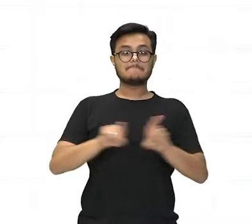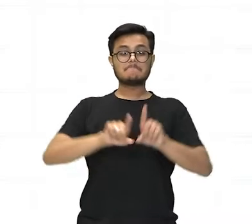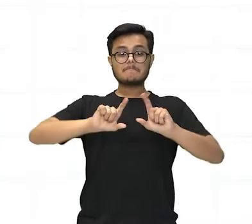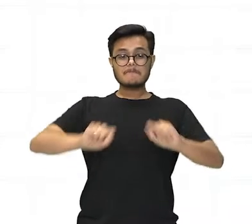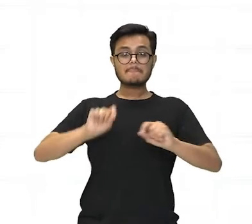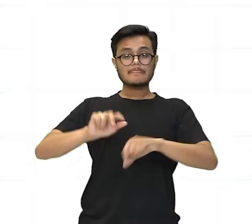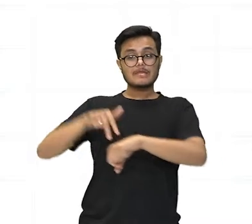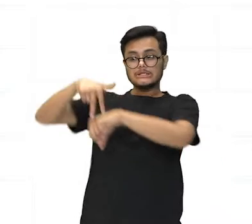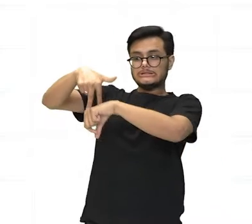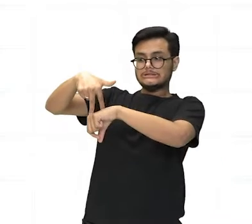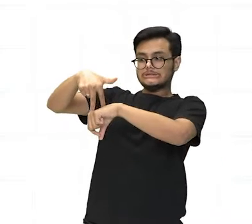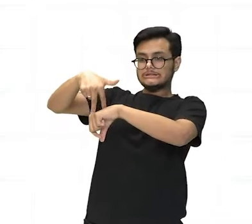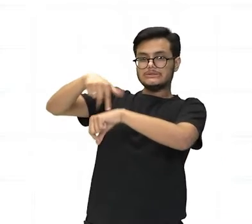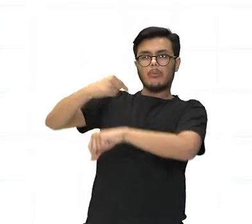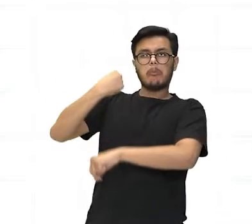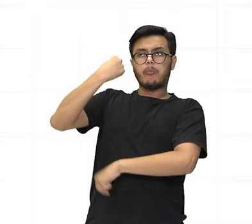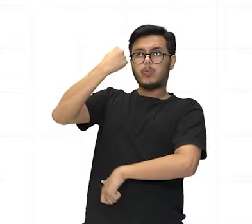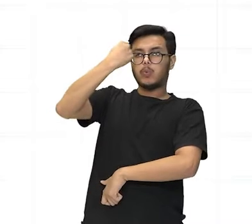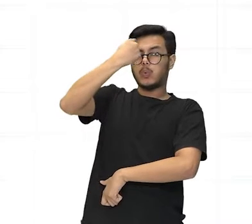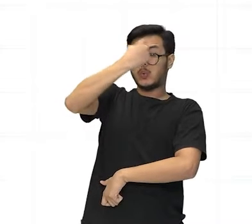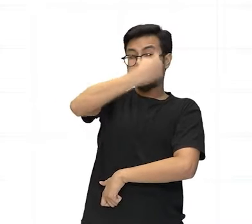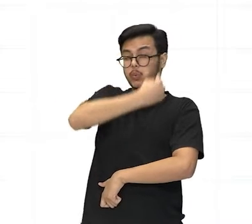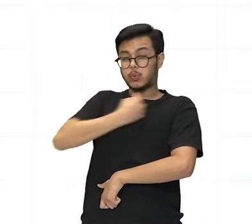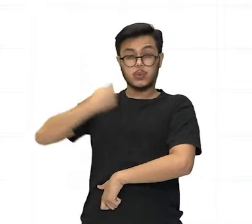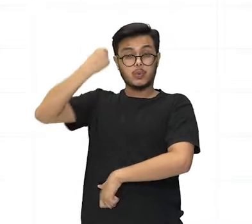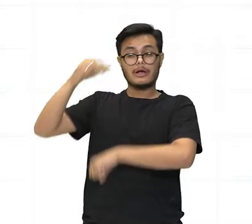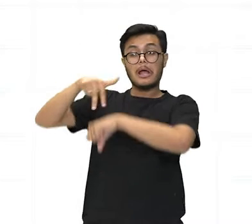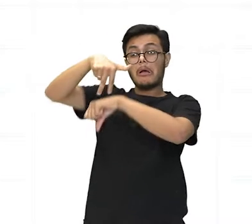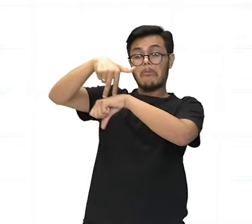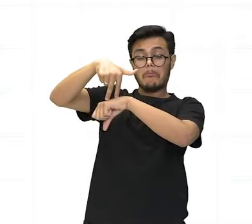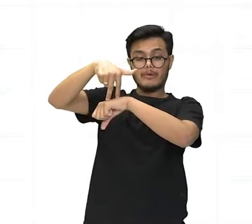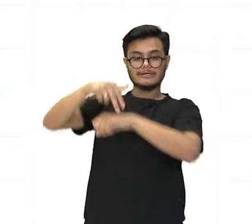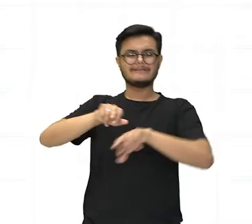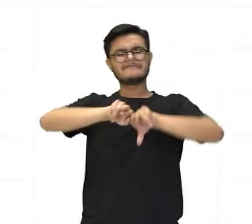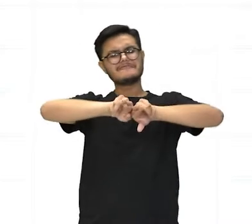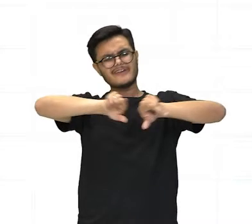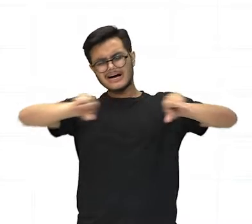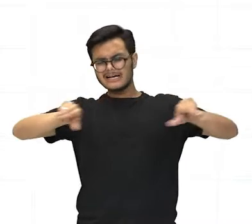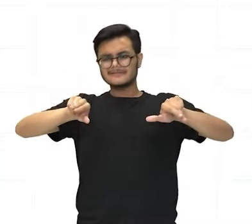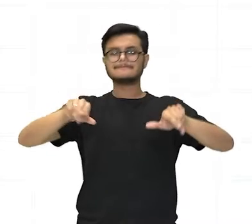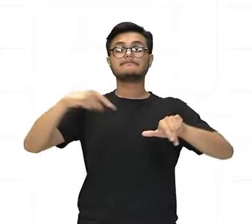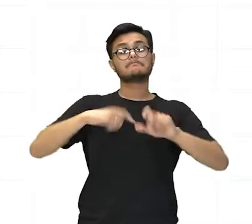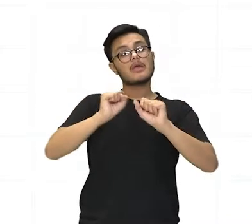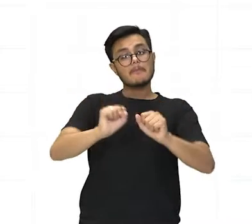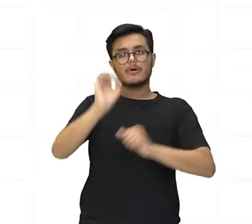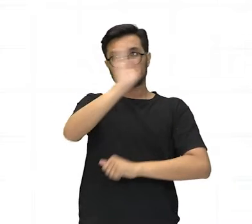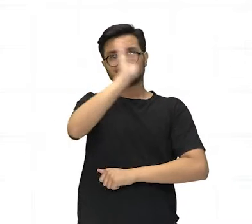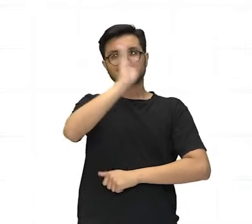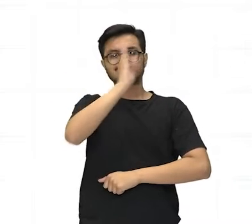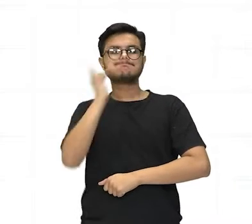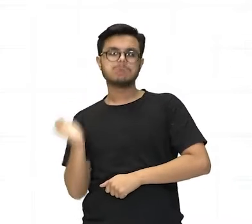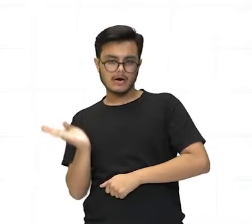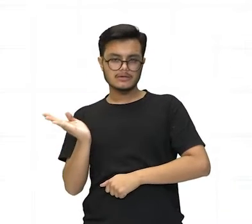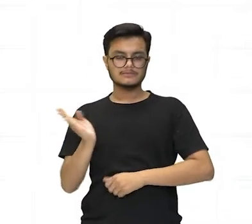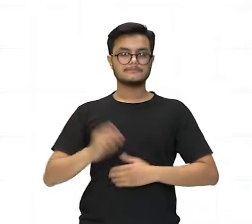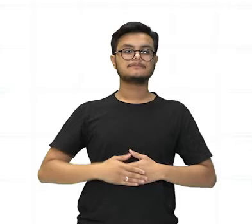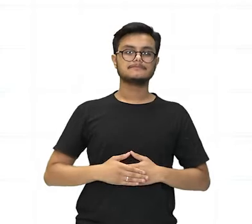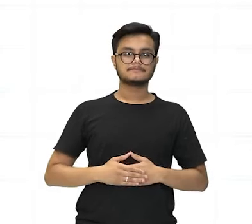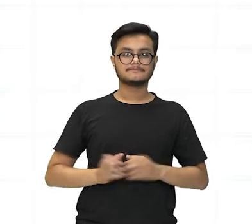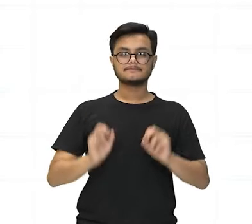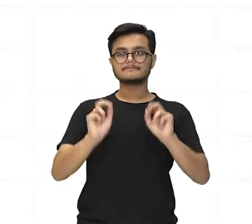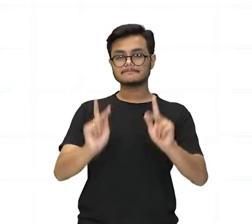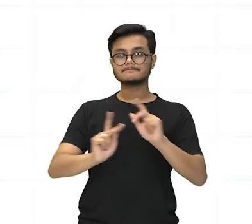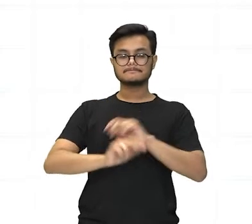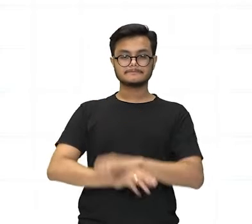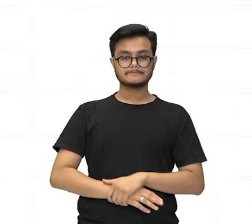em pé por tempo prolongado, dentre outras causas, né? Pode causar aí o